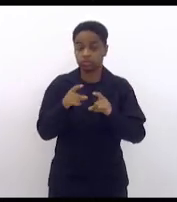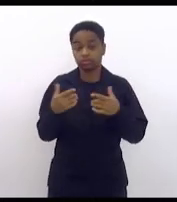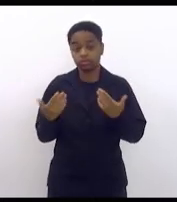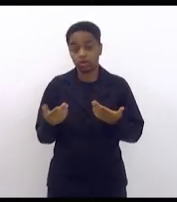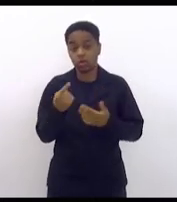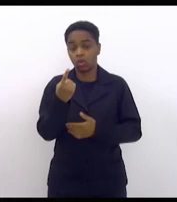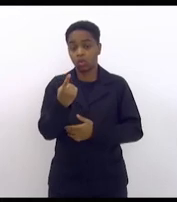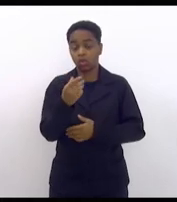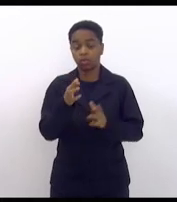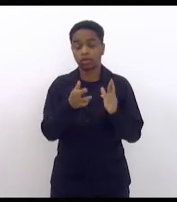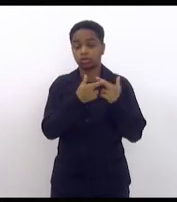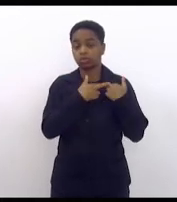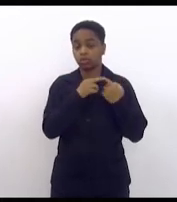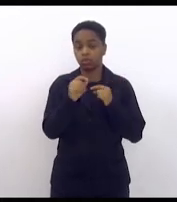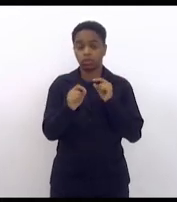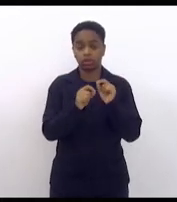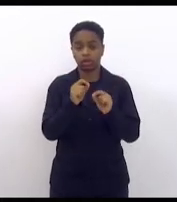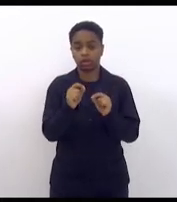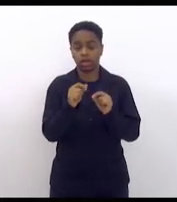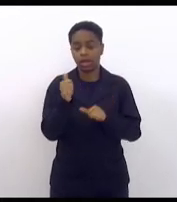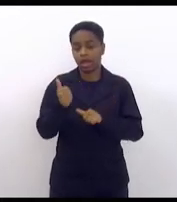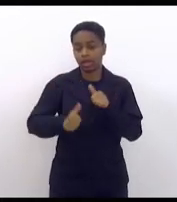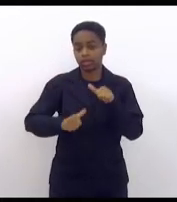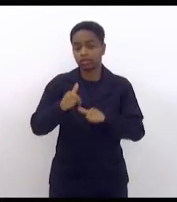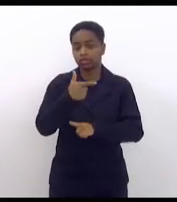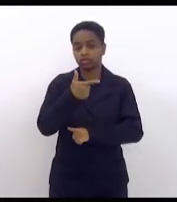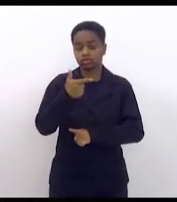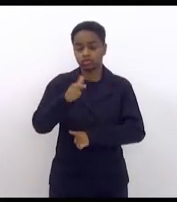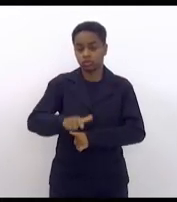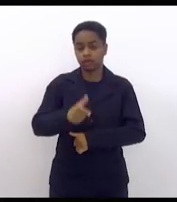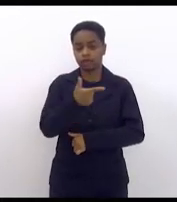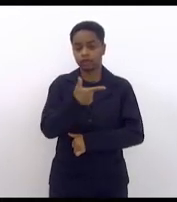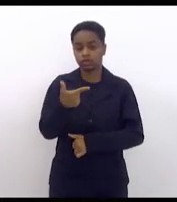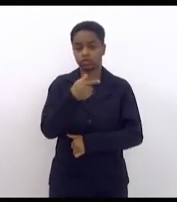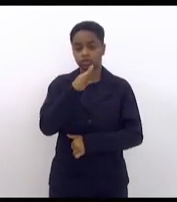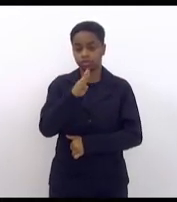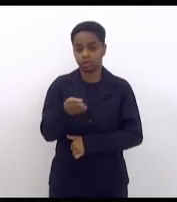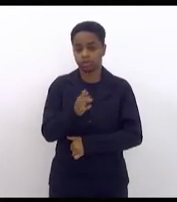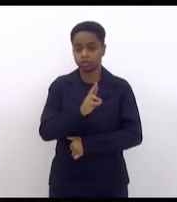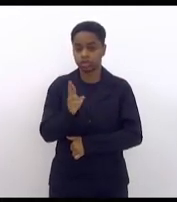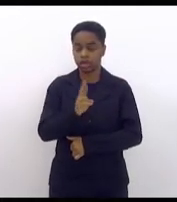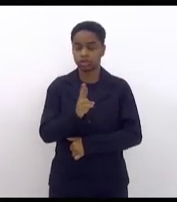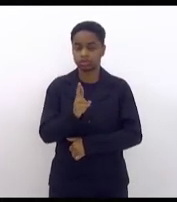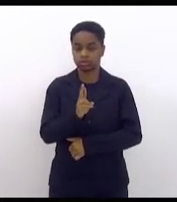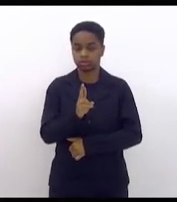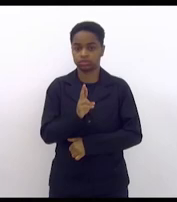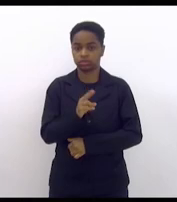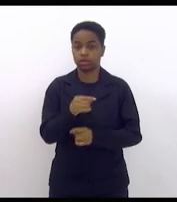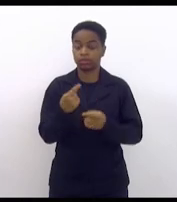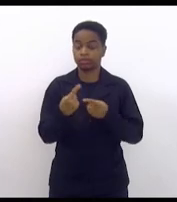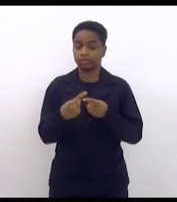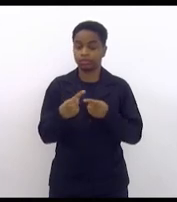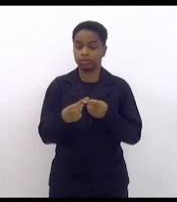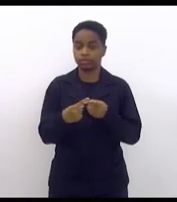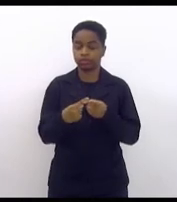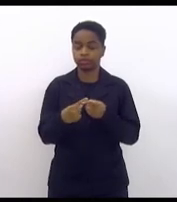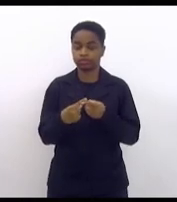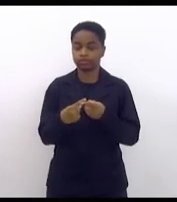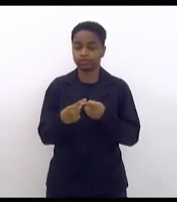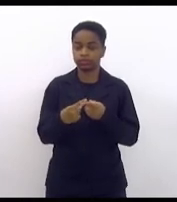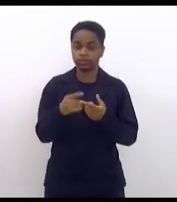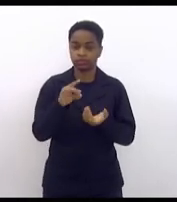delas é a revisão dos 22 bilhões de reais de benefícios fiscais. Afinal de contas, é